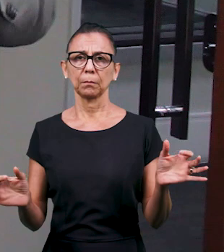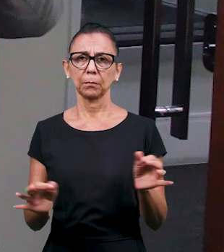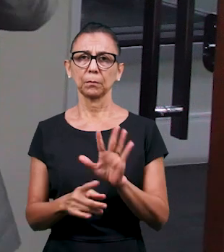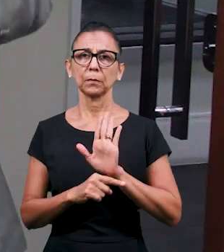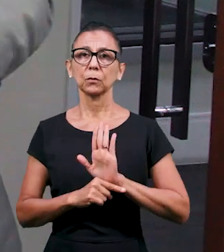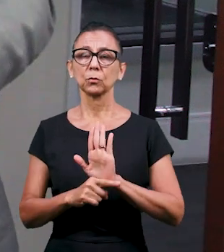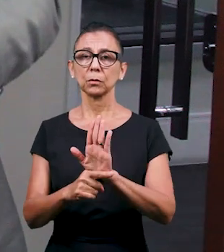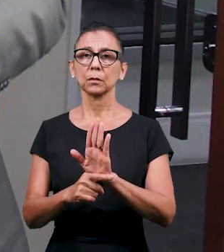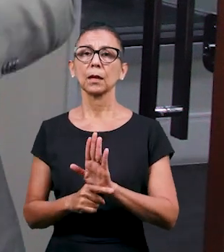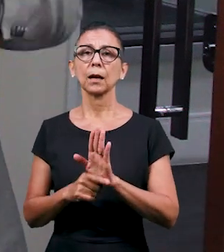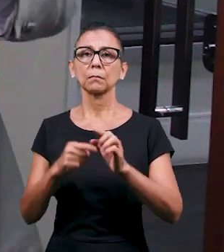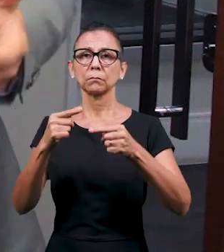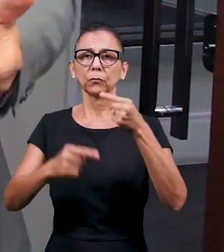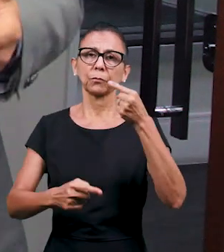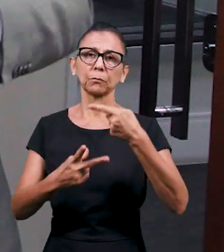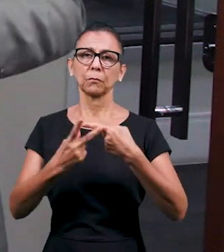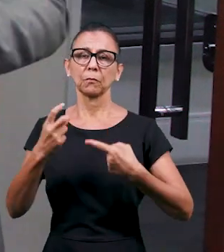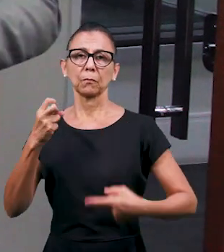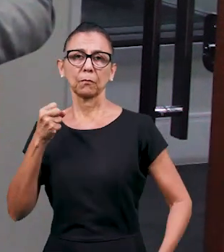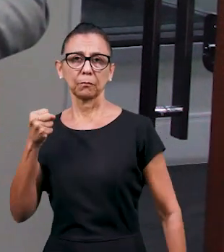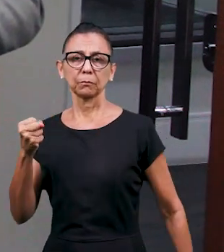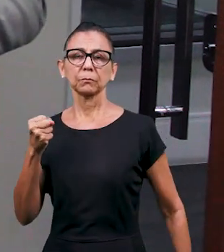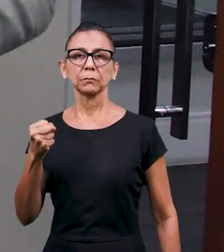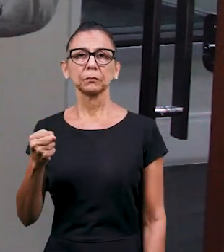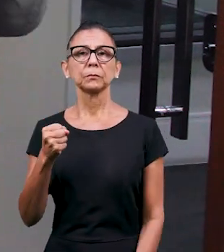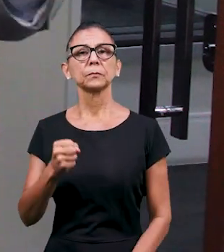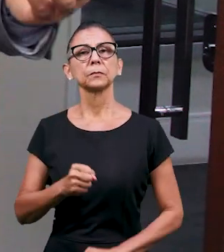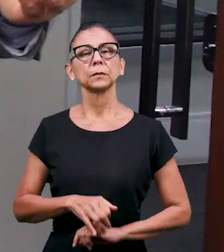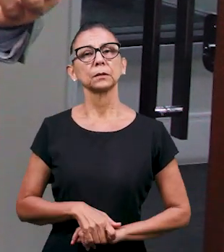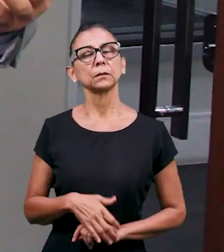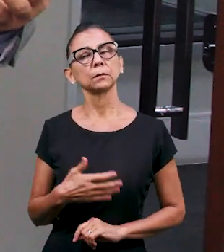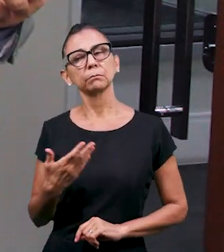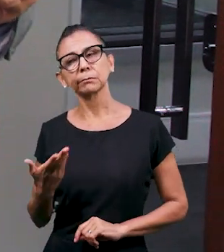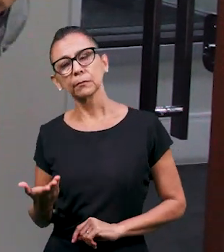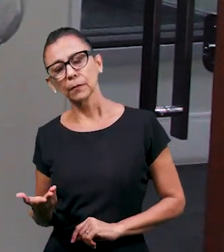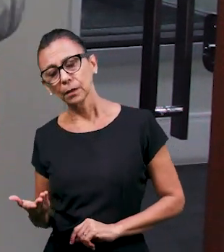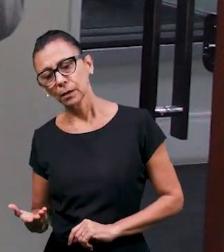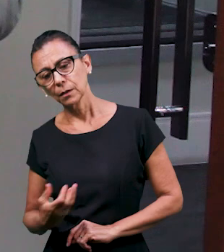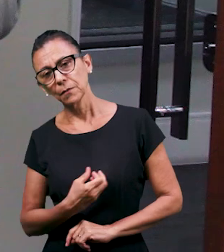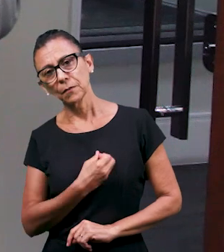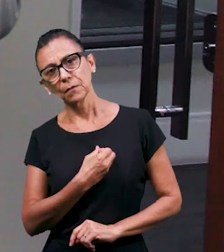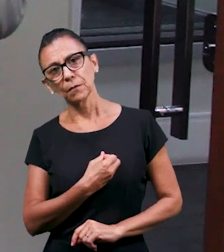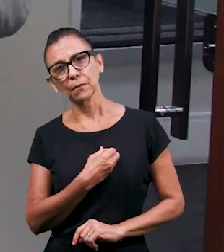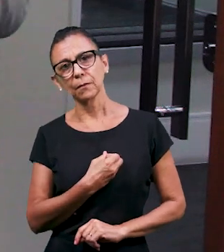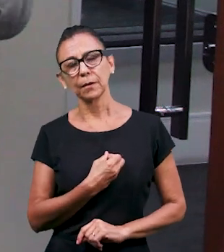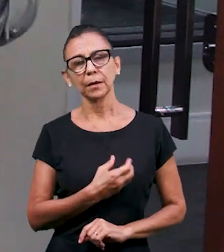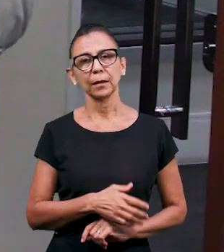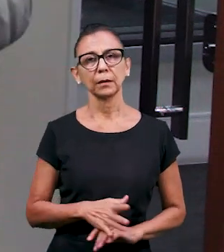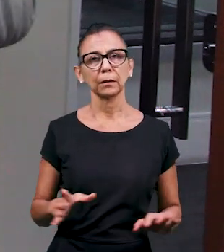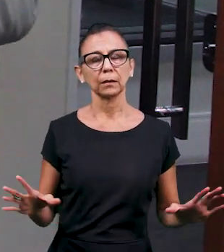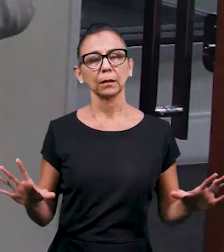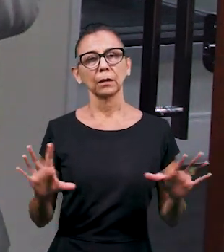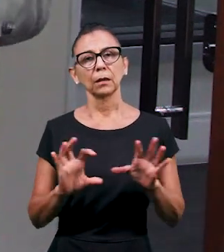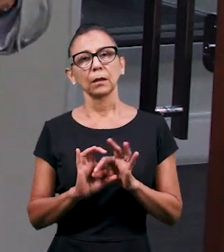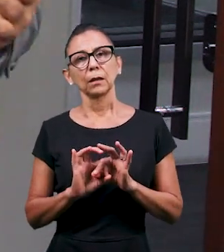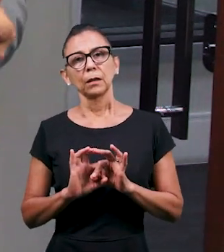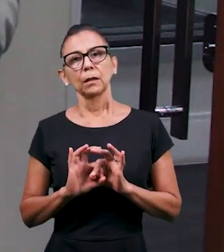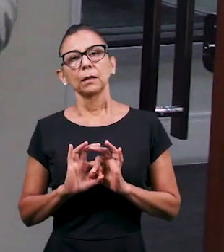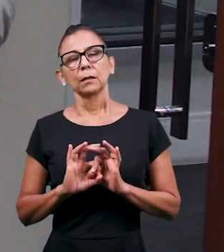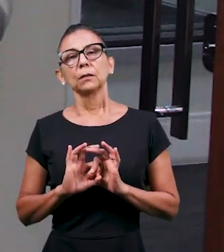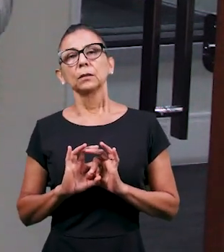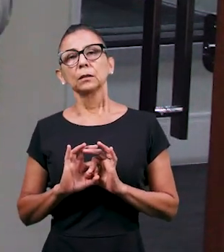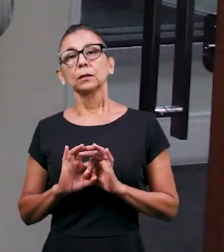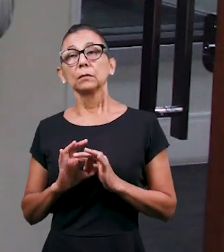prontos a ajudá-los a vencer esse desafio, ou esses desafios, né, e viverem em comunhão